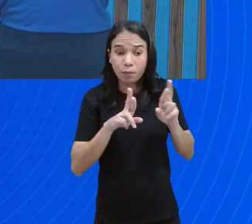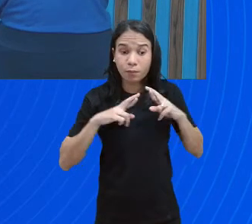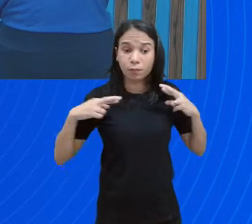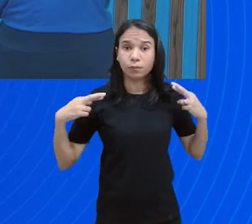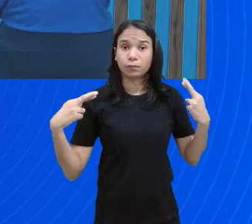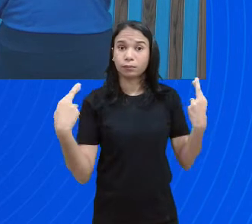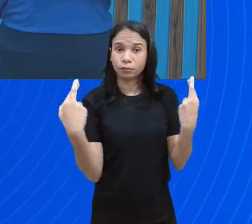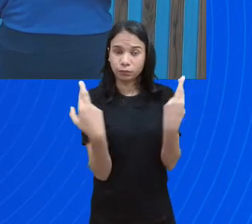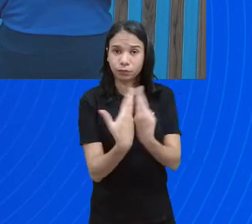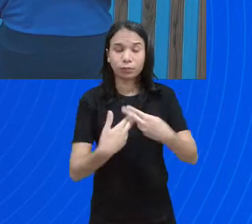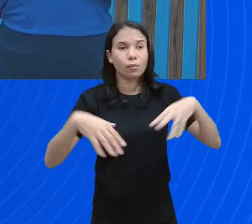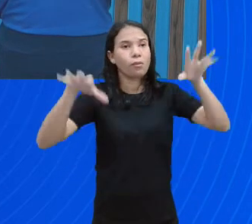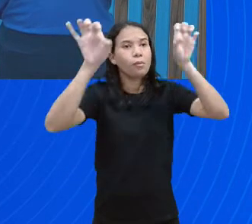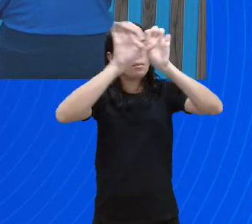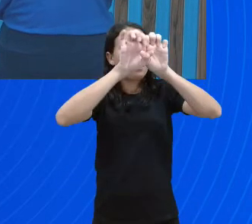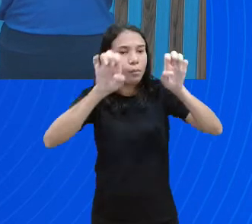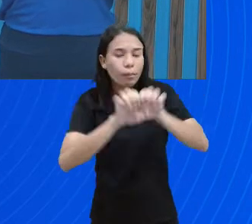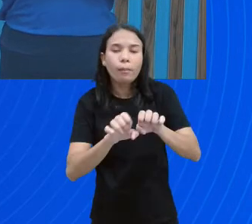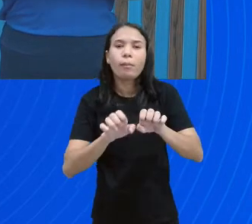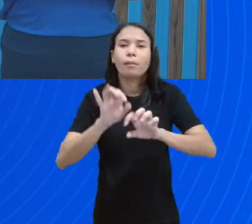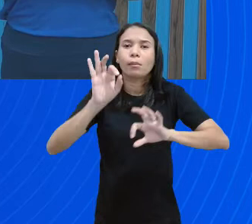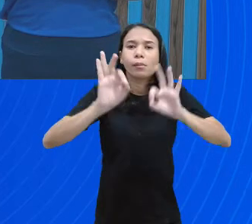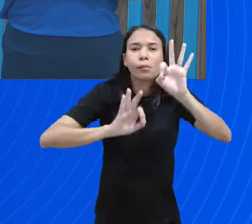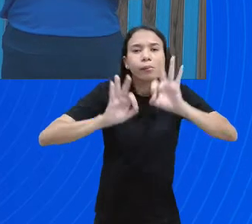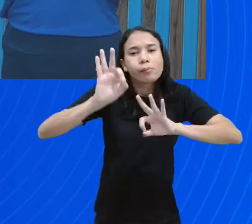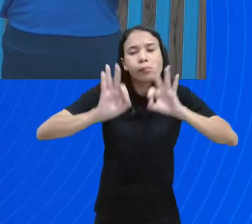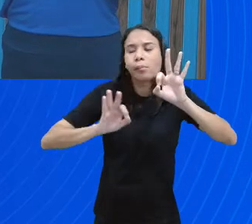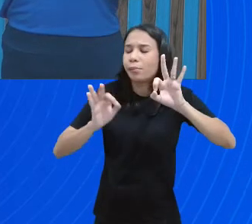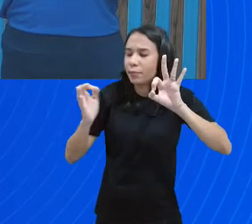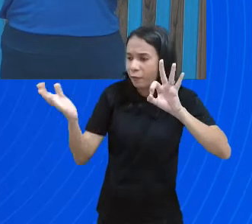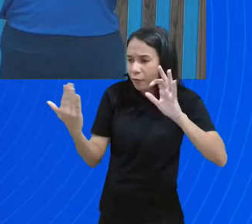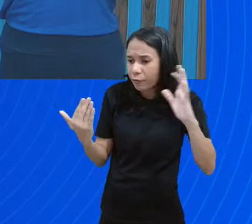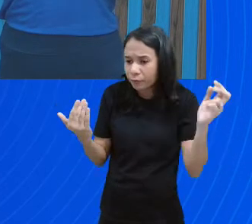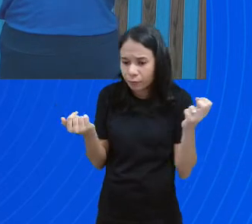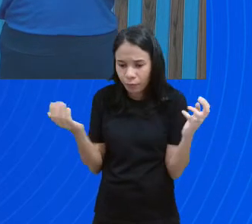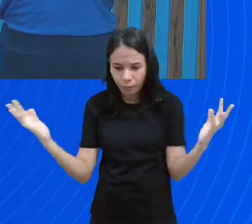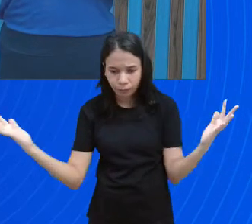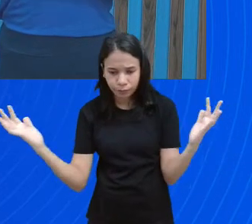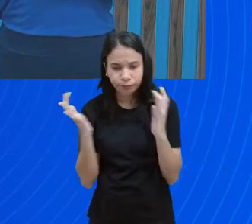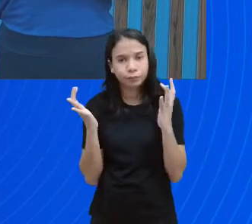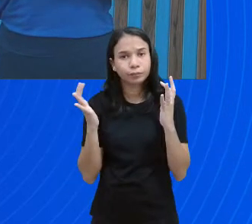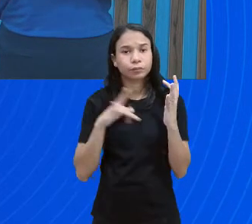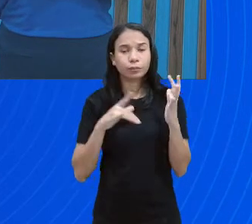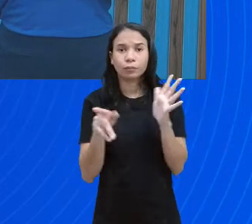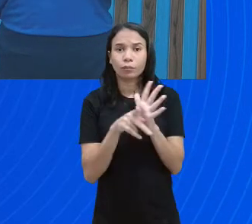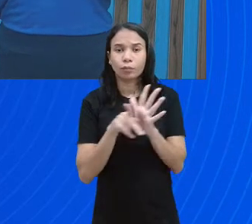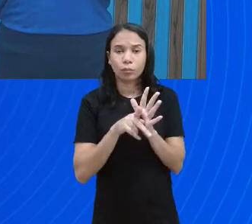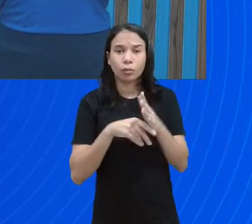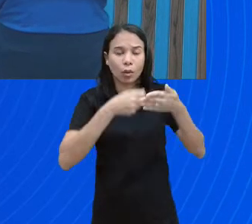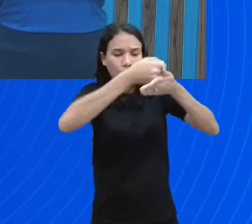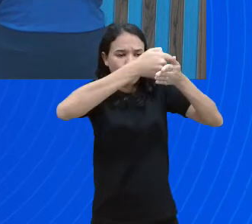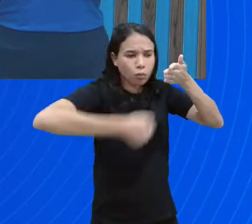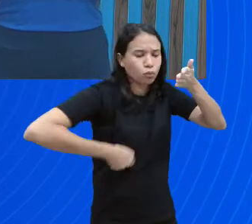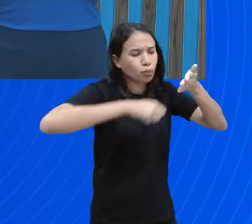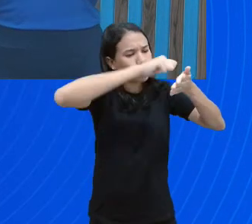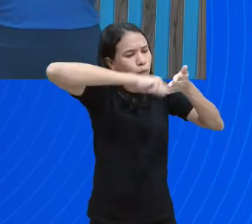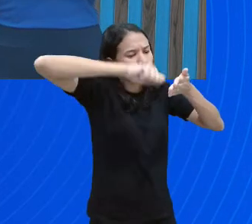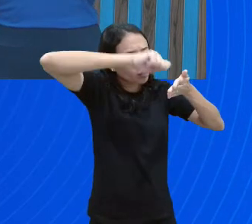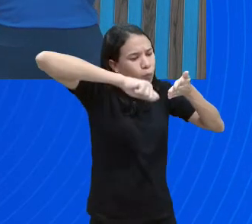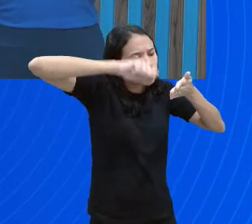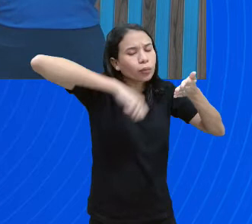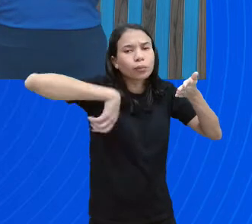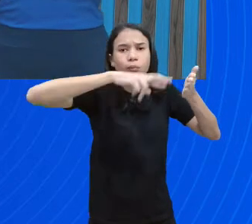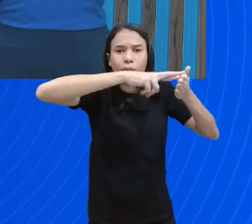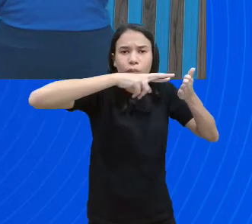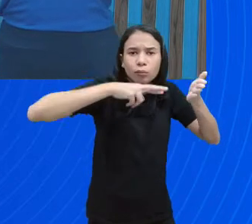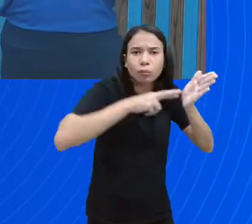forma estruturada, organizada. Às vezes eles têm um manifesto escrito mesmo, com